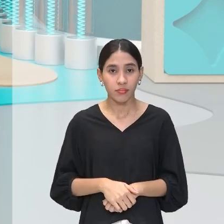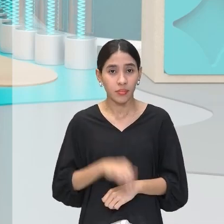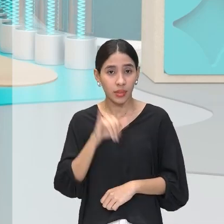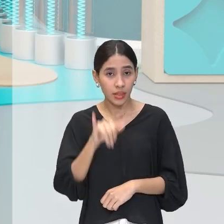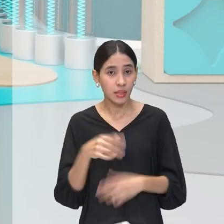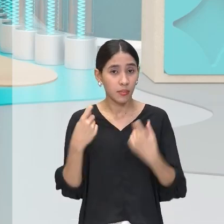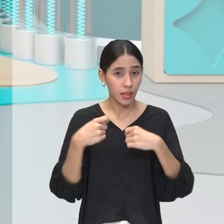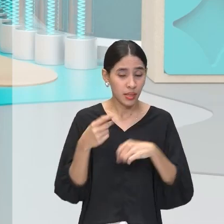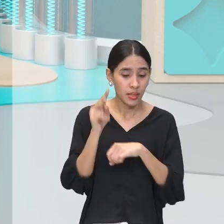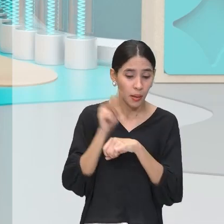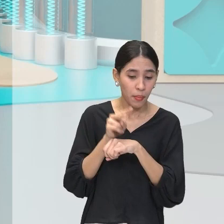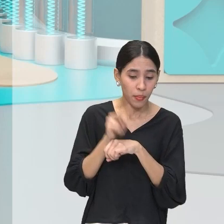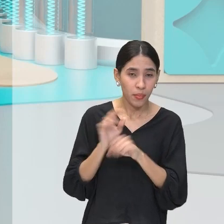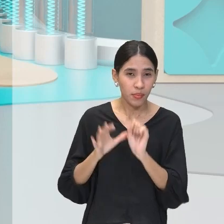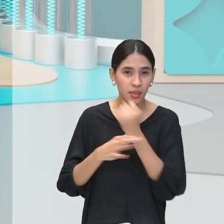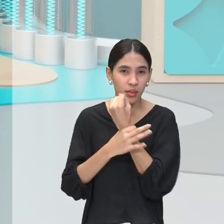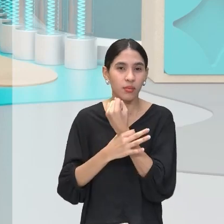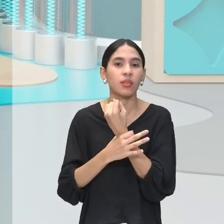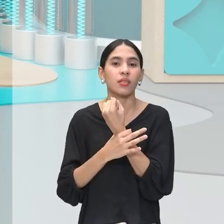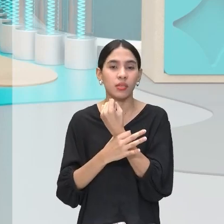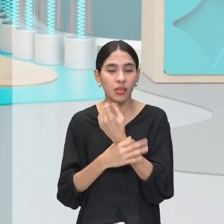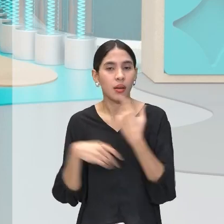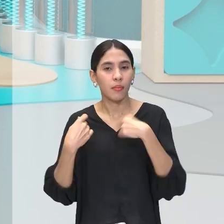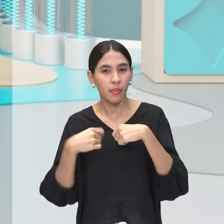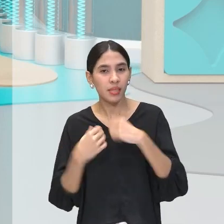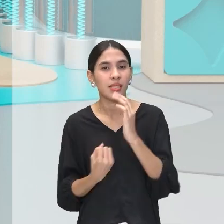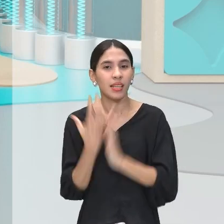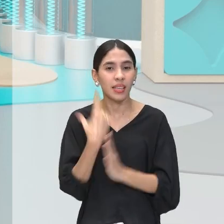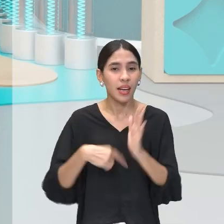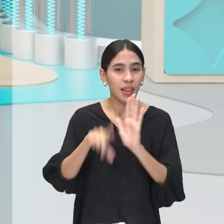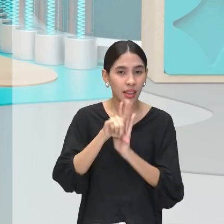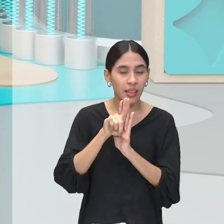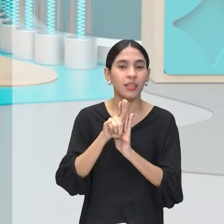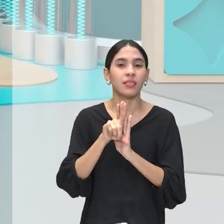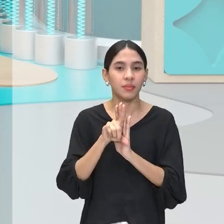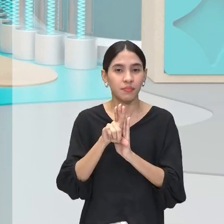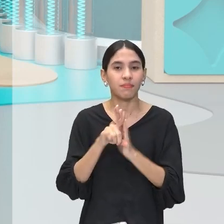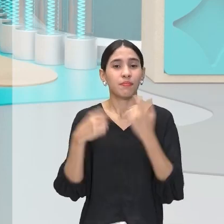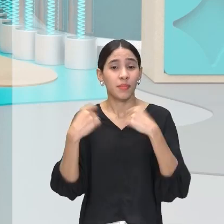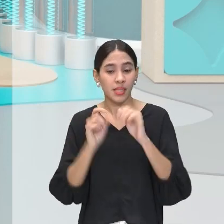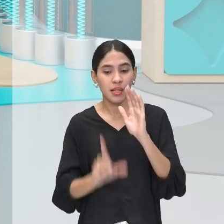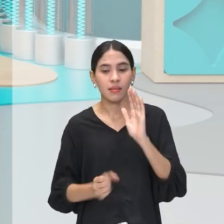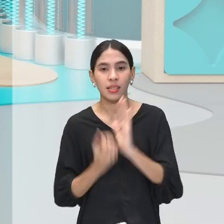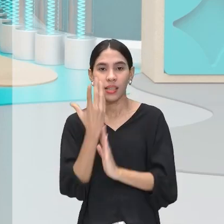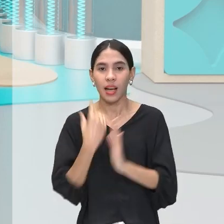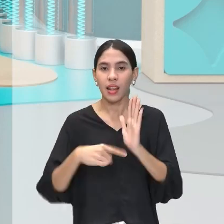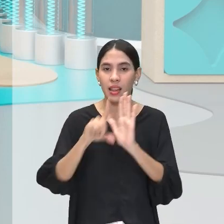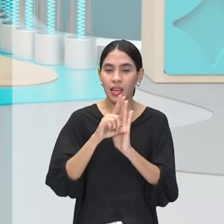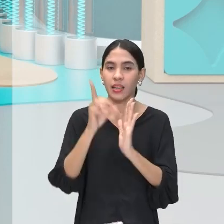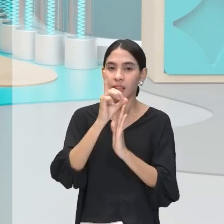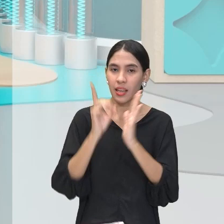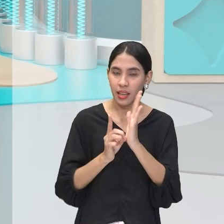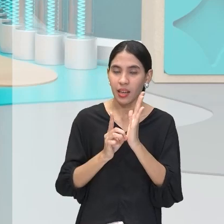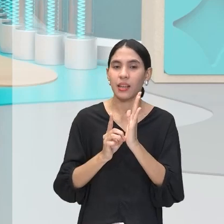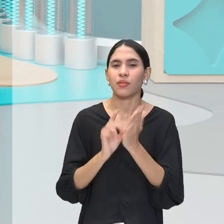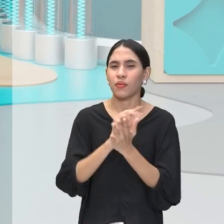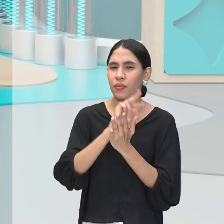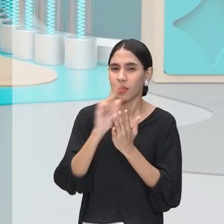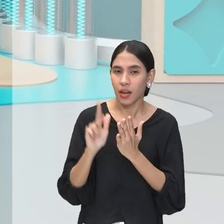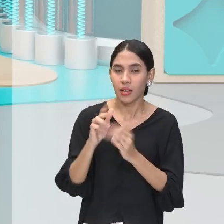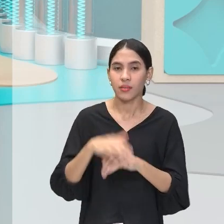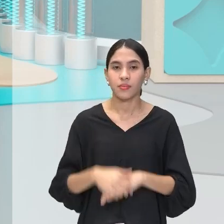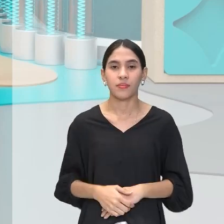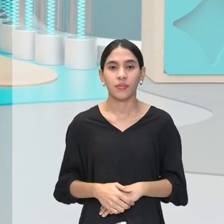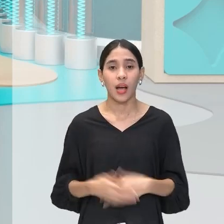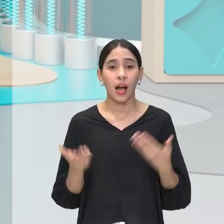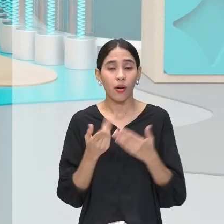necessário proteger, é preciso regulamentar, é preciso criar leis para esse processo, tá? Então, a gente vai